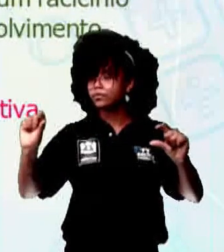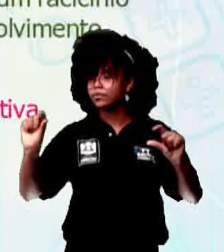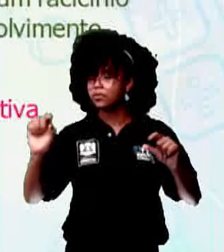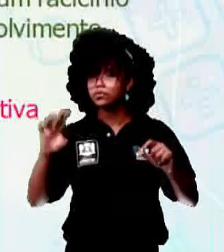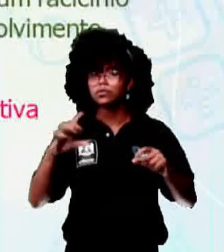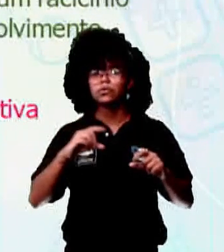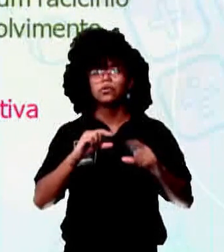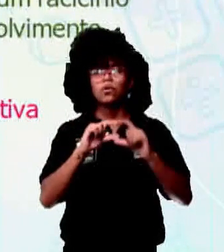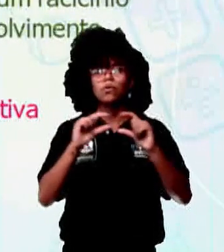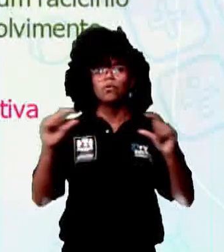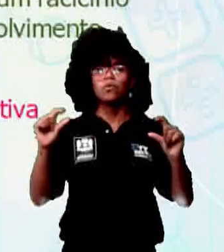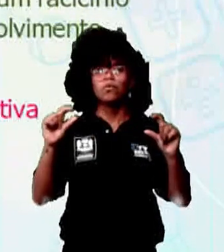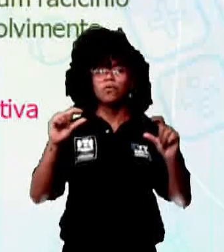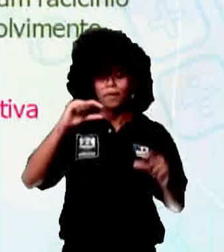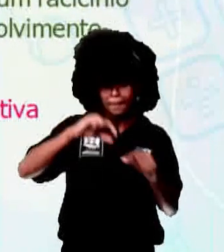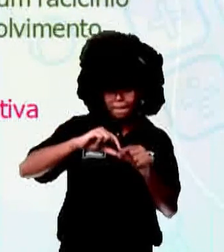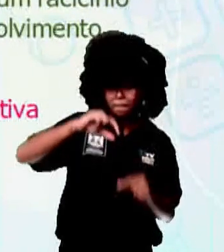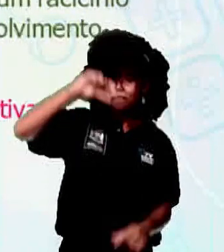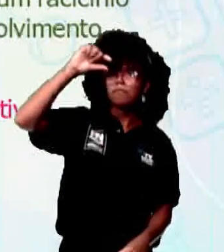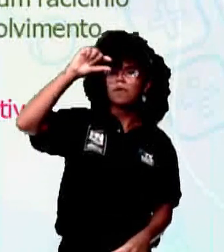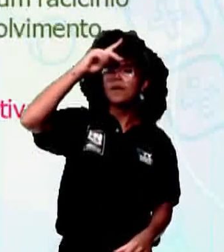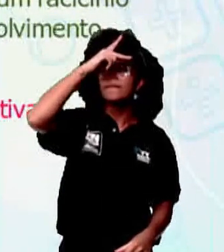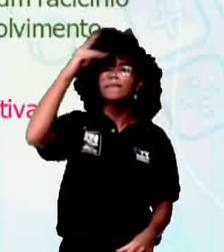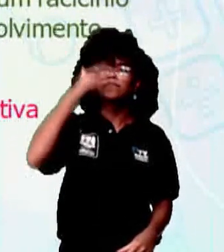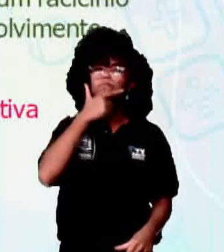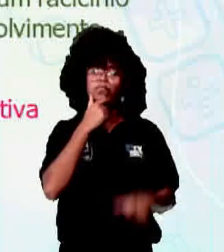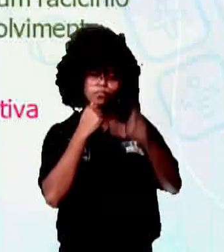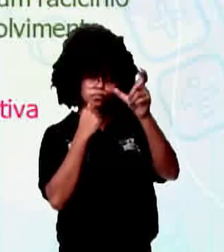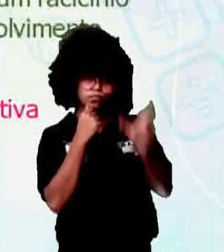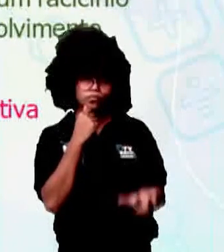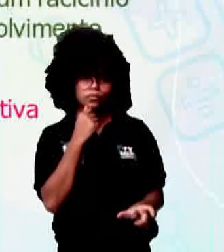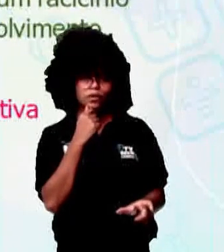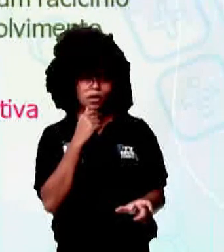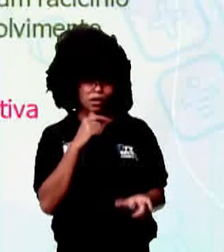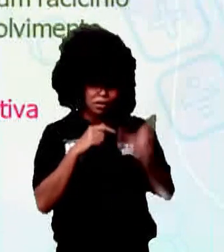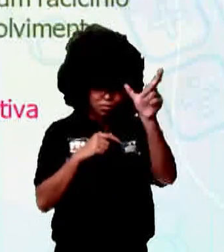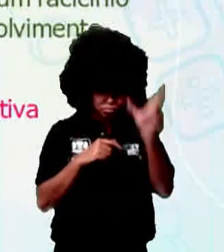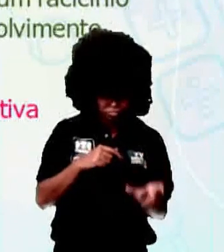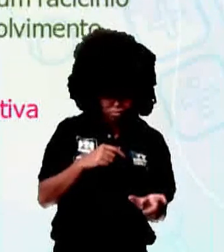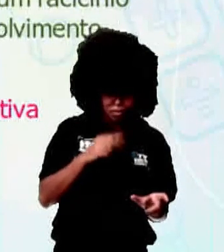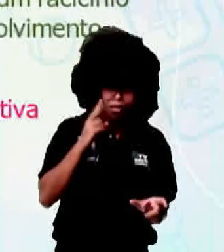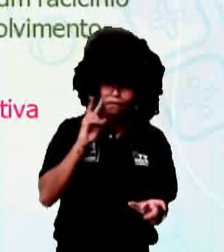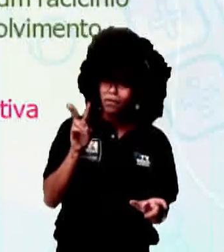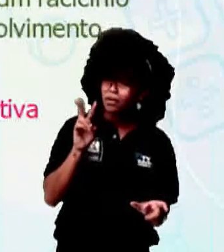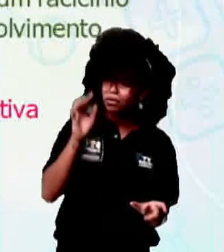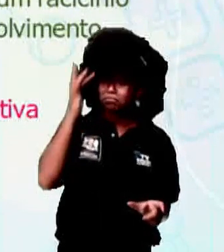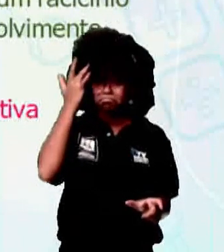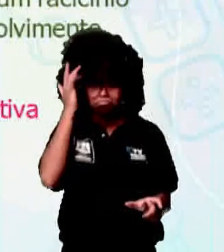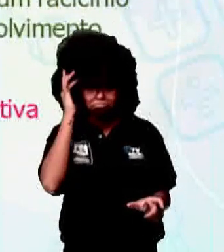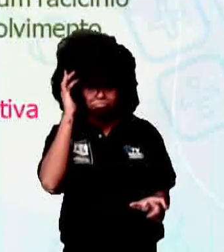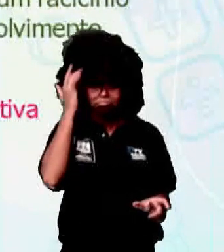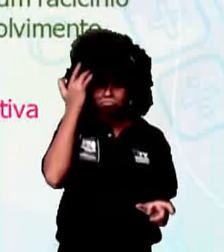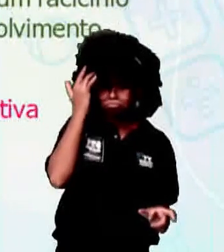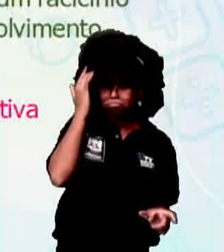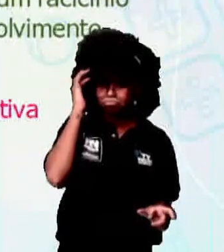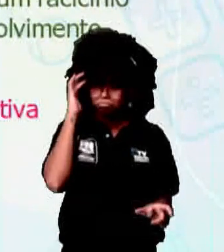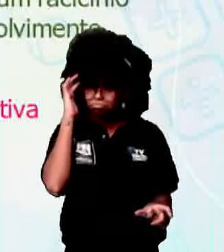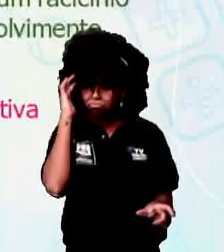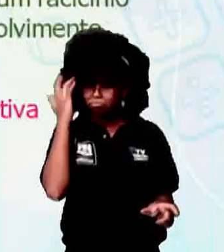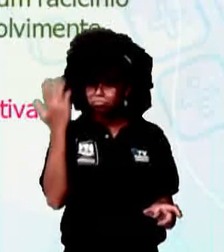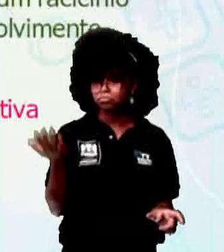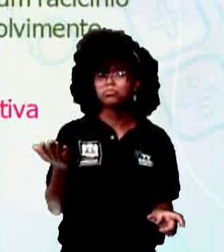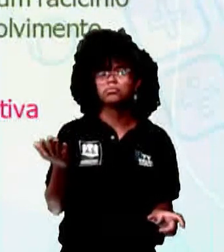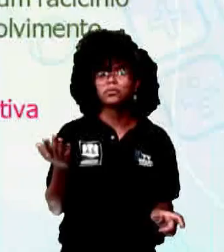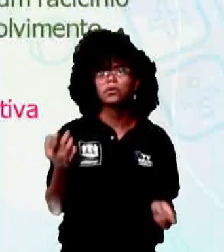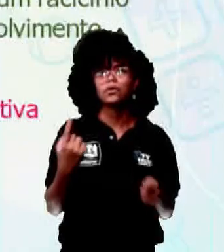de alguma forma o Cebolinha. E mostra que o Cebolinha ele está com muita dúvida. E isso nos é tratado pela